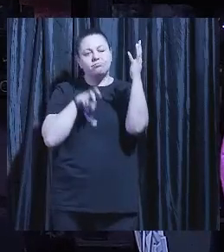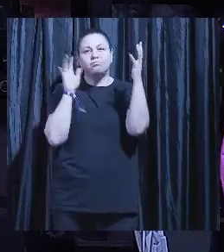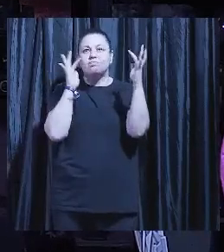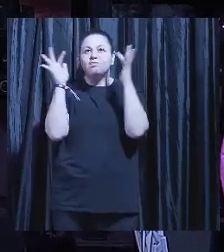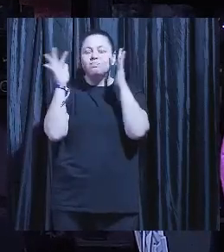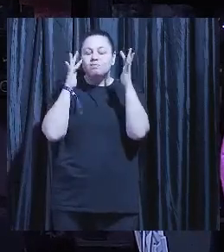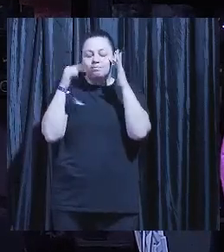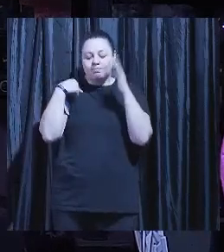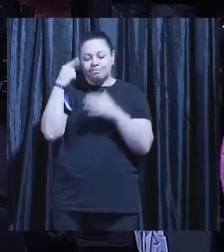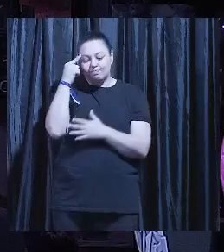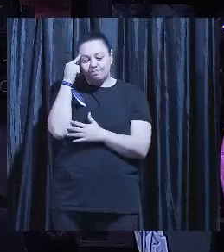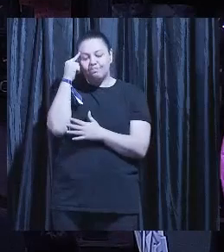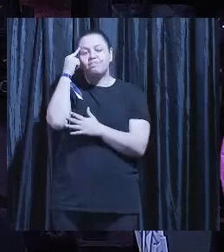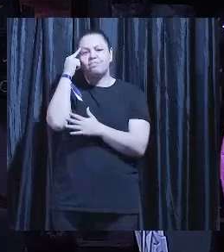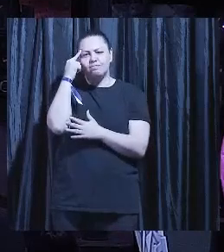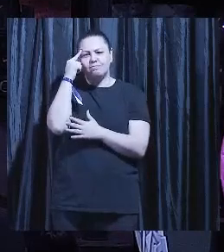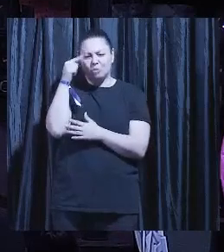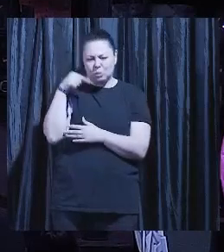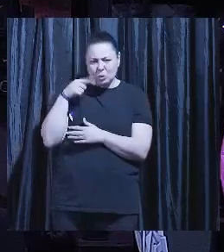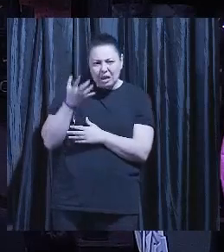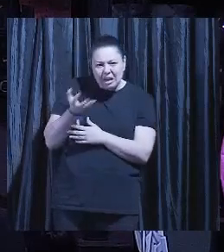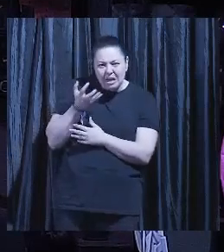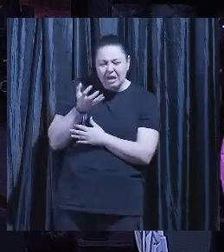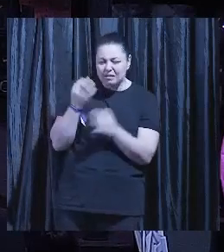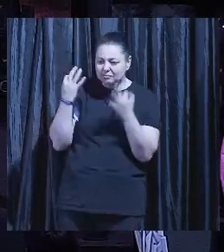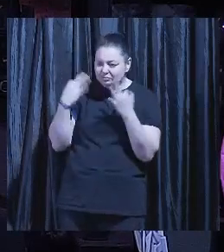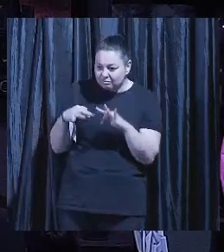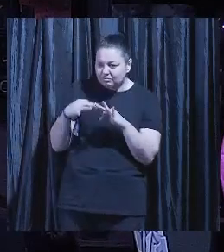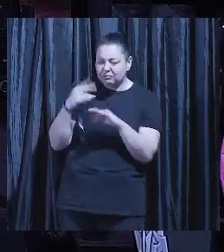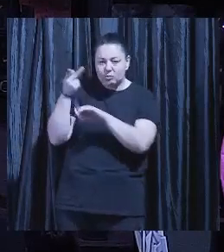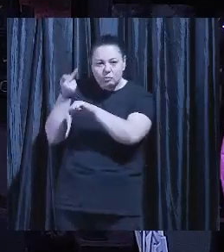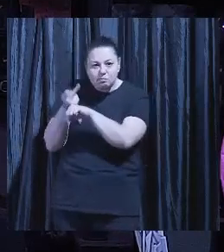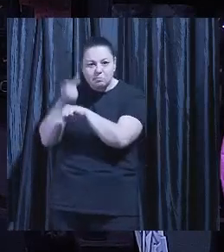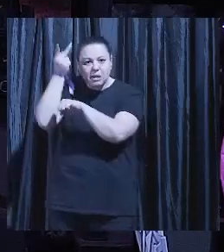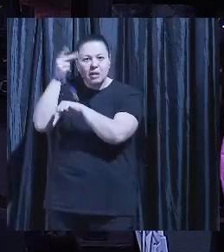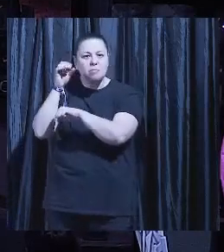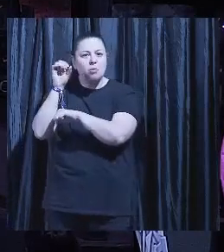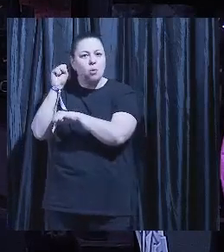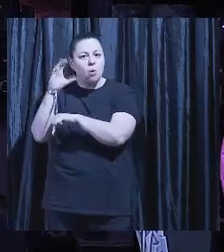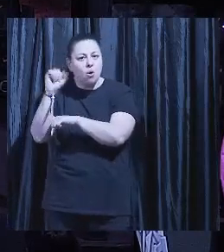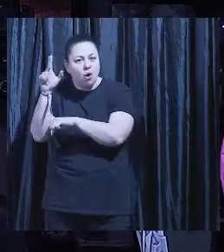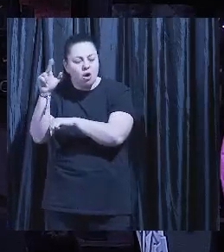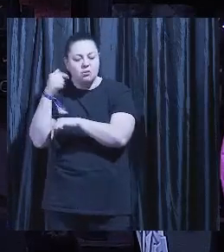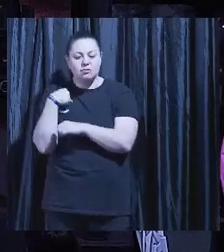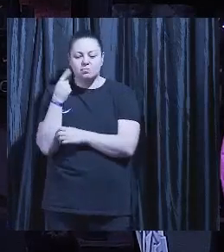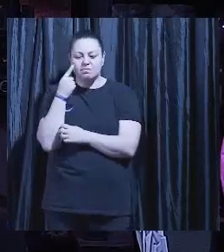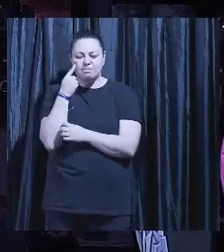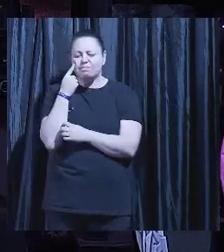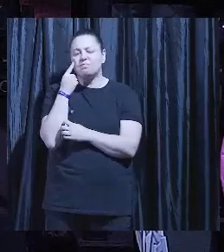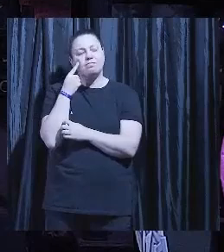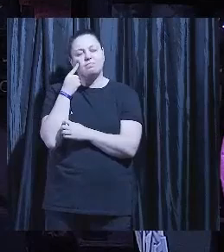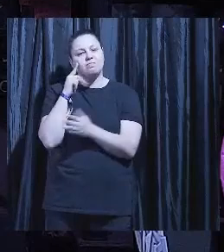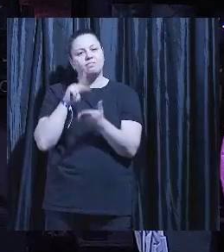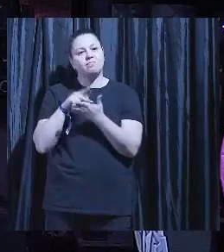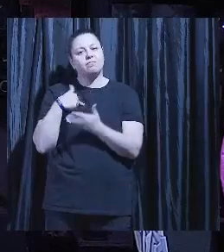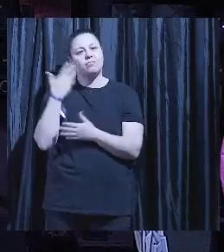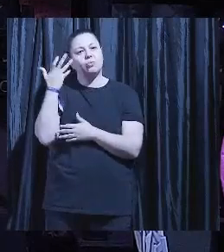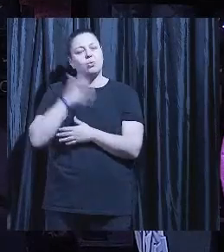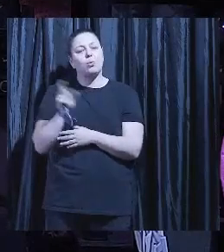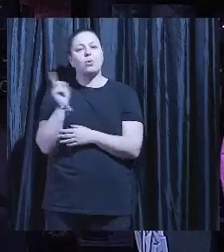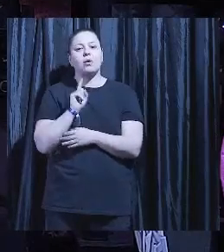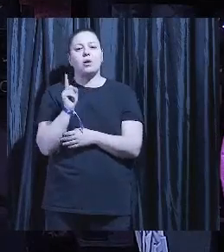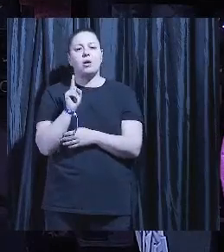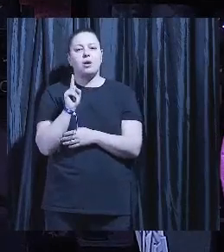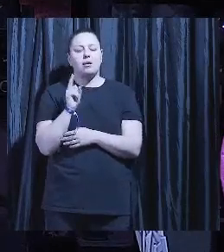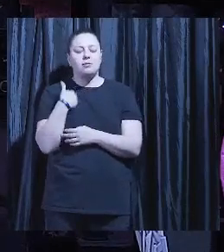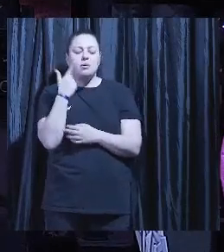para mim, você quer mesmo um Oscar? Aí eu falei, não, eu não quero. O que você quer